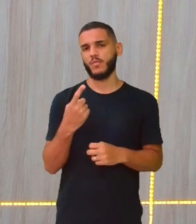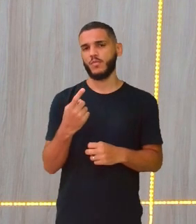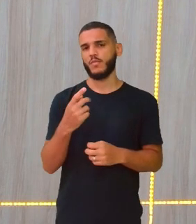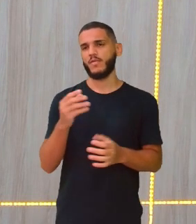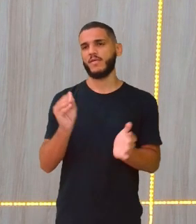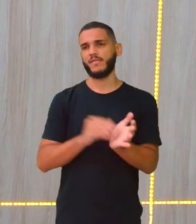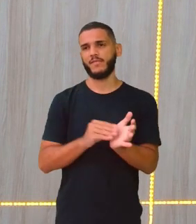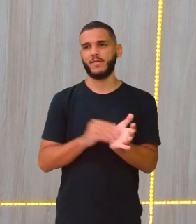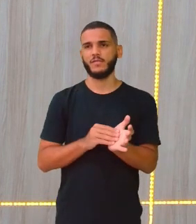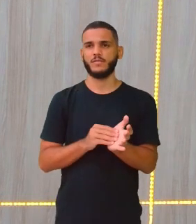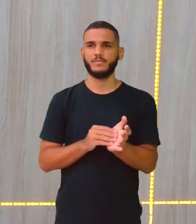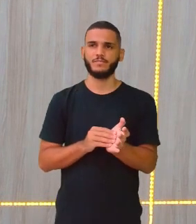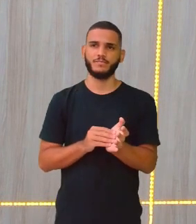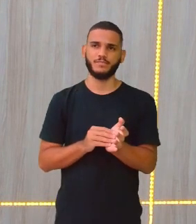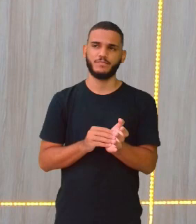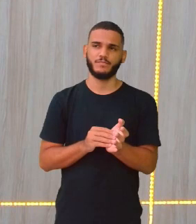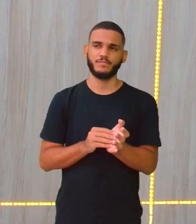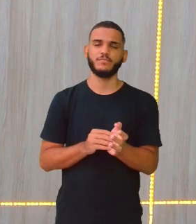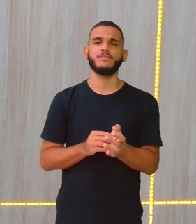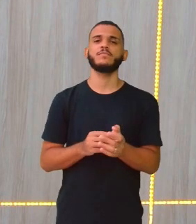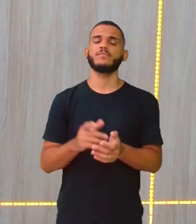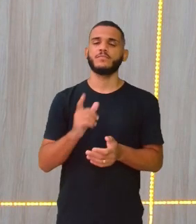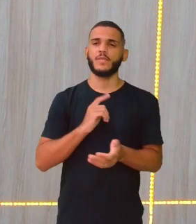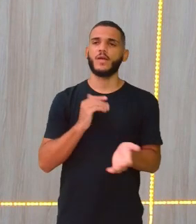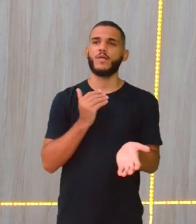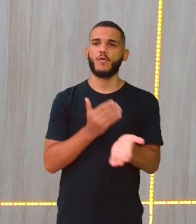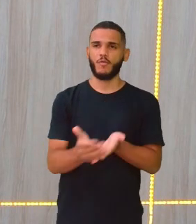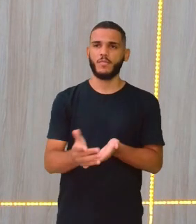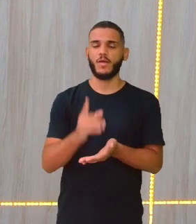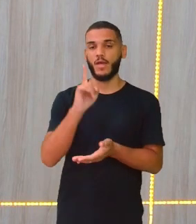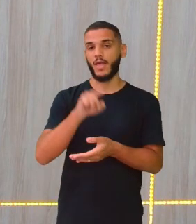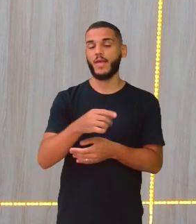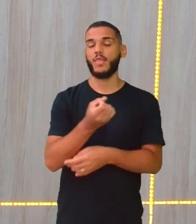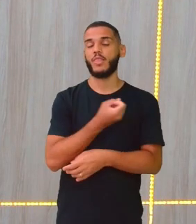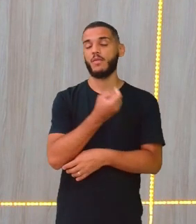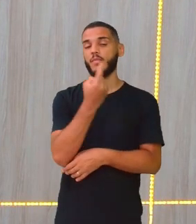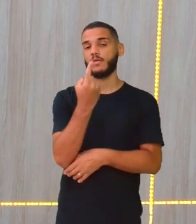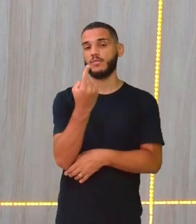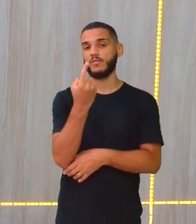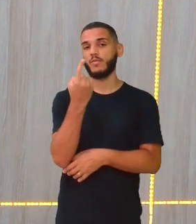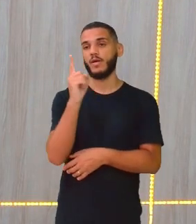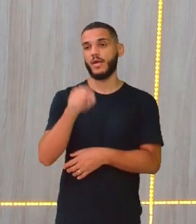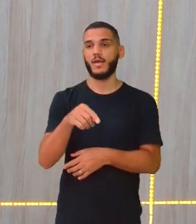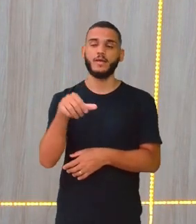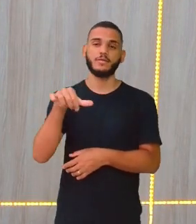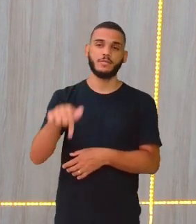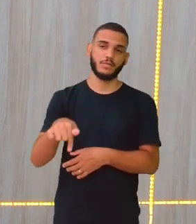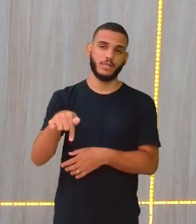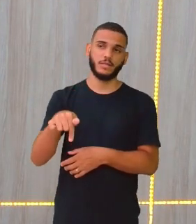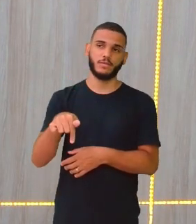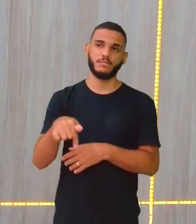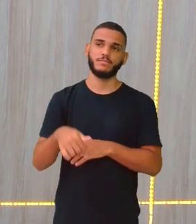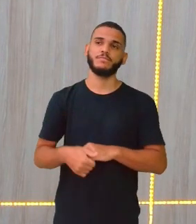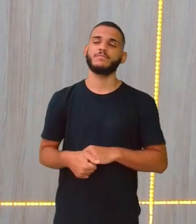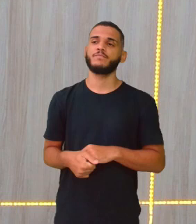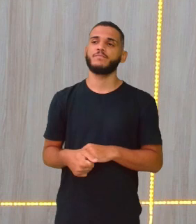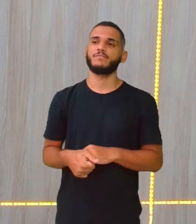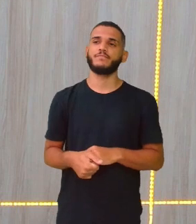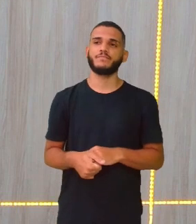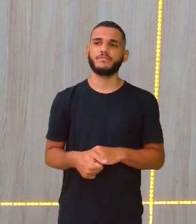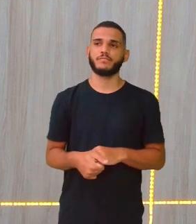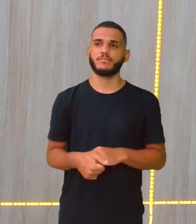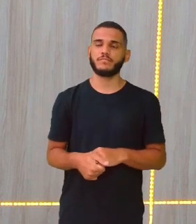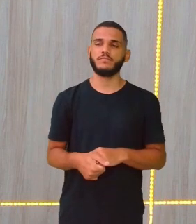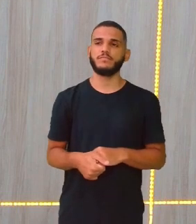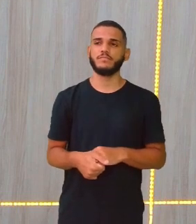aqui? Não. Eu vou começar aqui. Quem é o número 1? É o 7. Por isso que é 7.